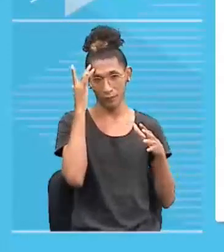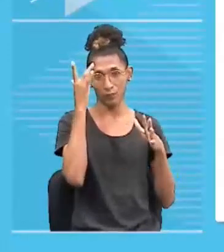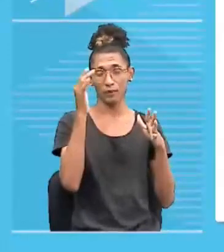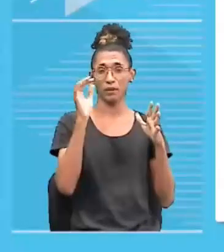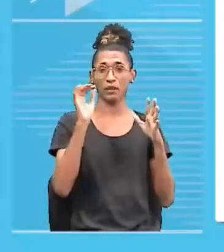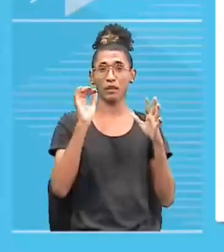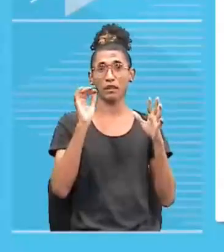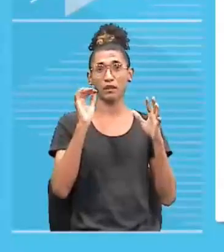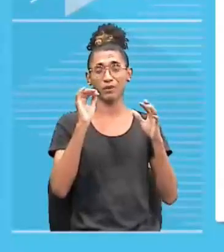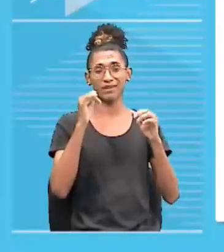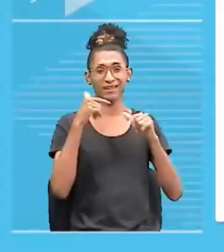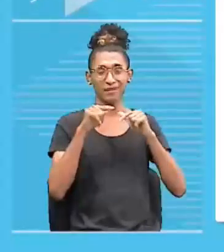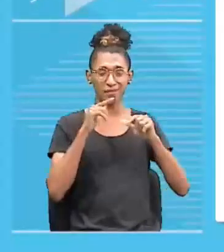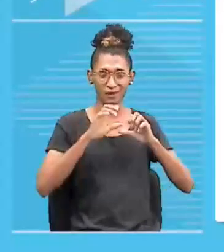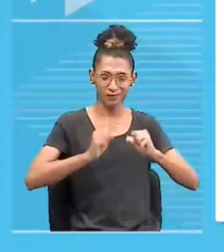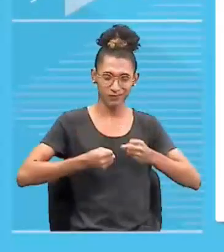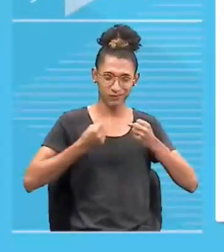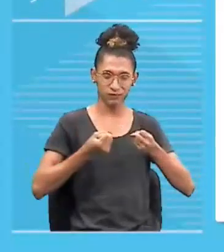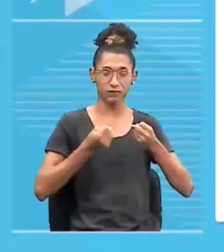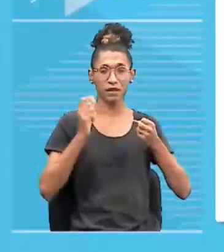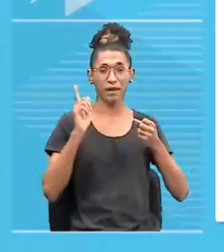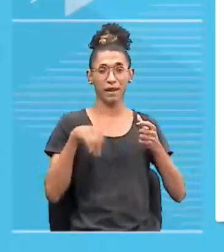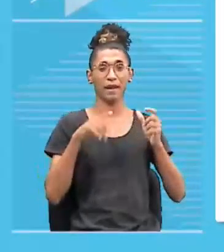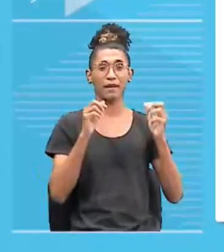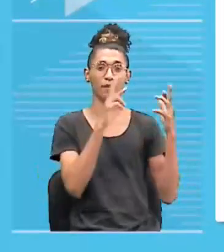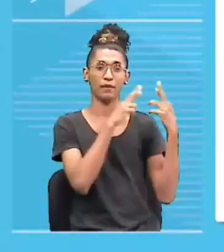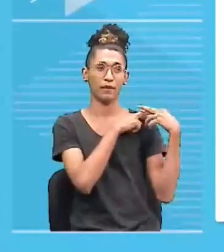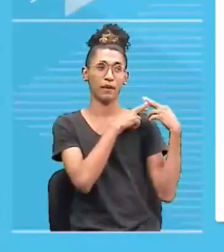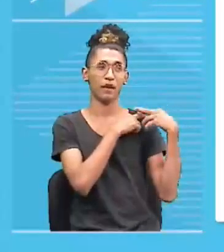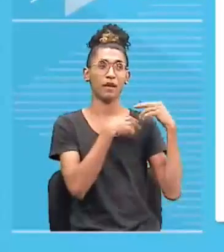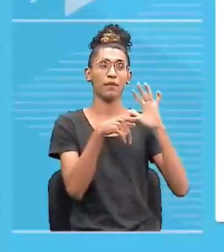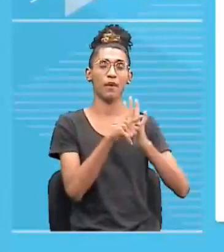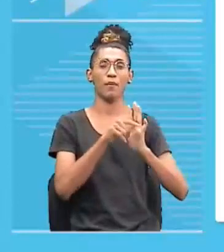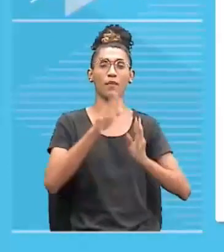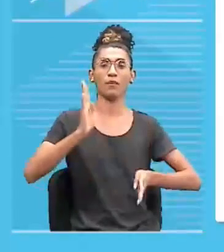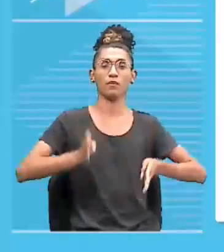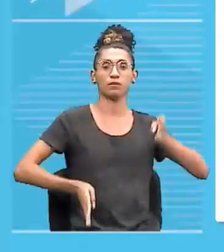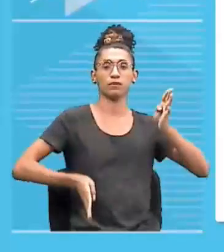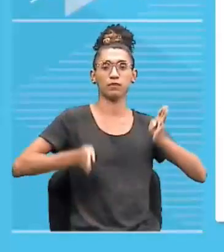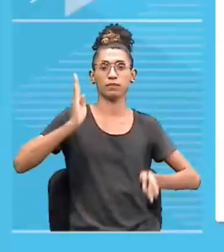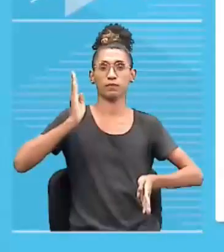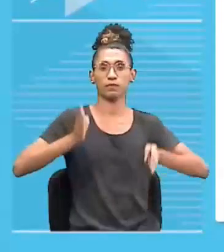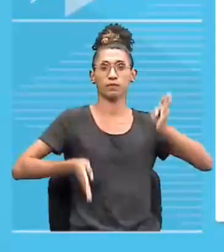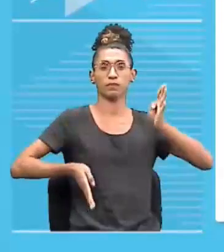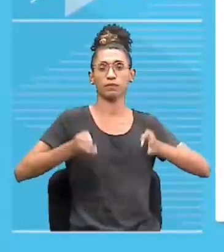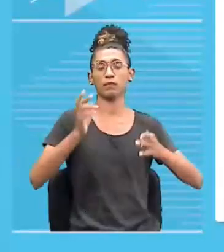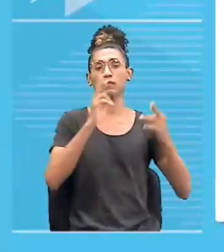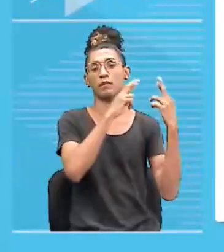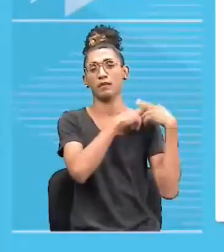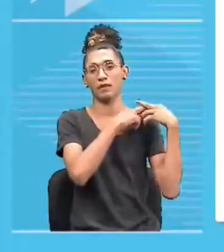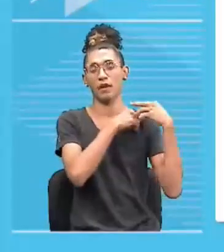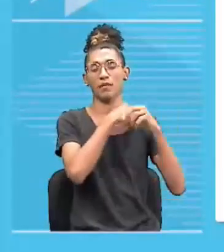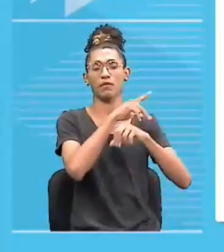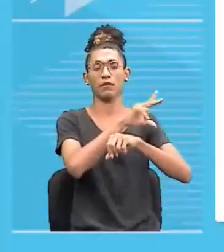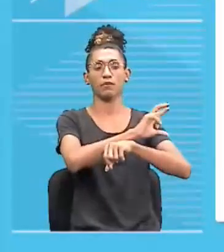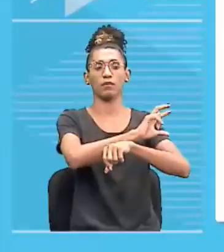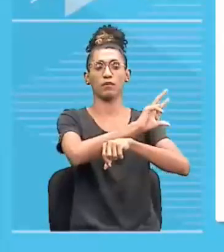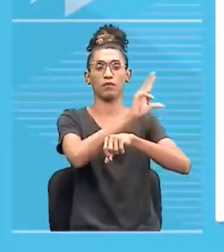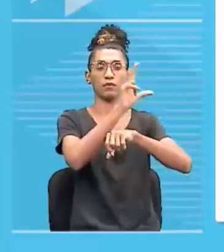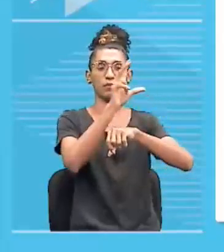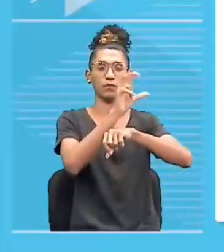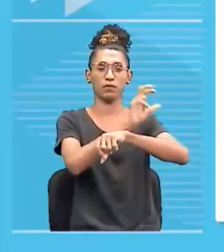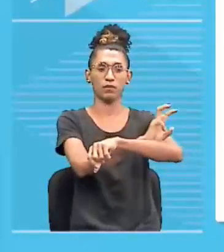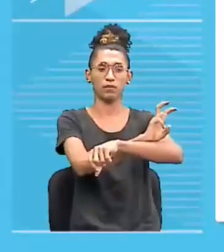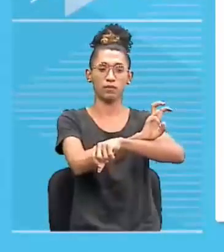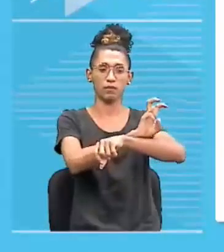pesado, ele é feito totalmente por robôs. Todo controlado,